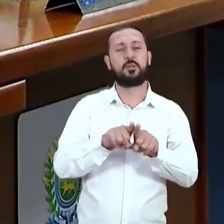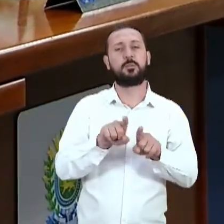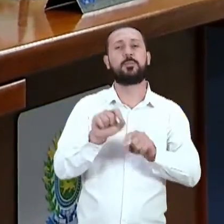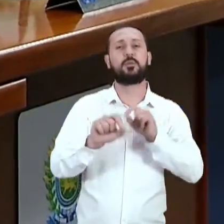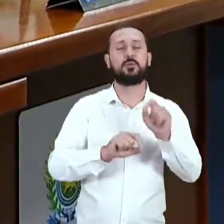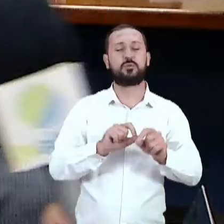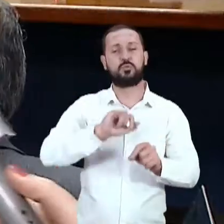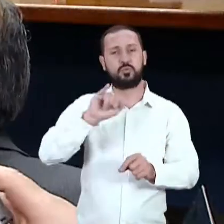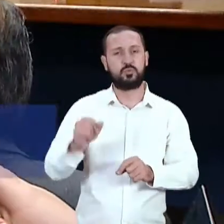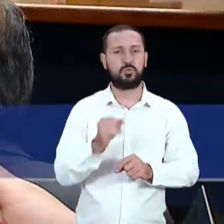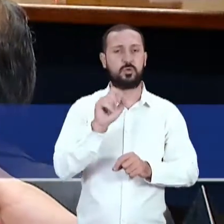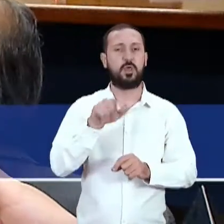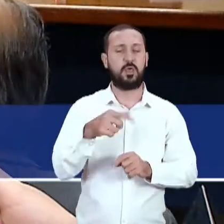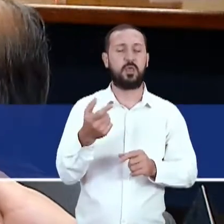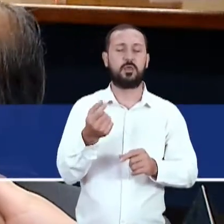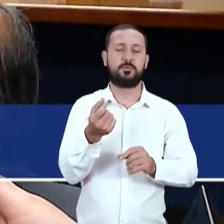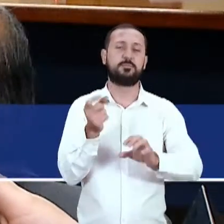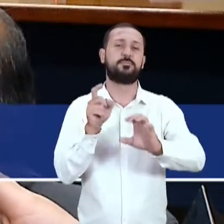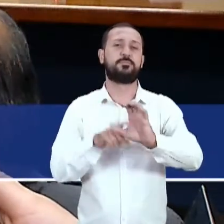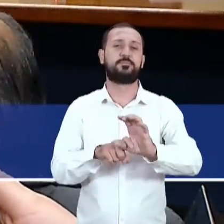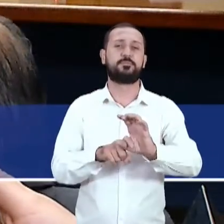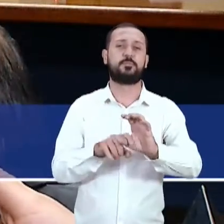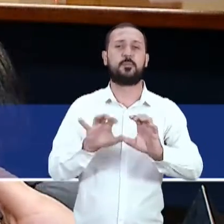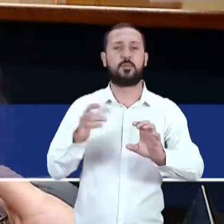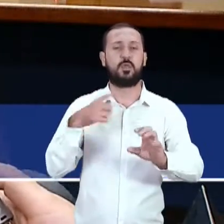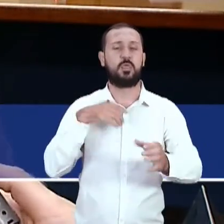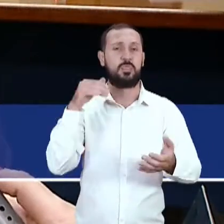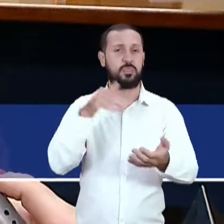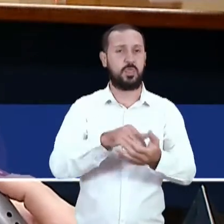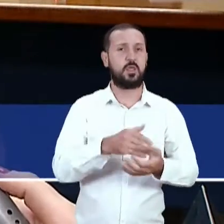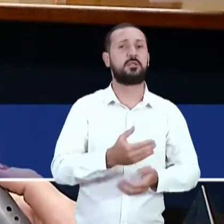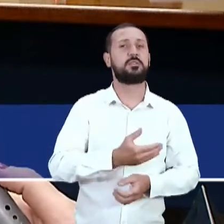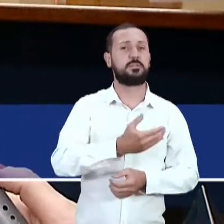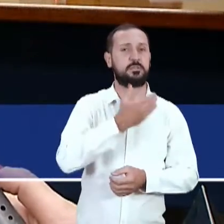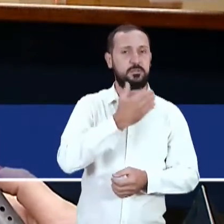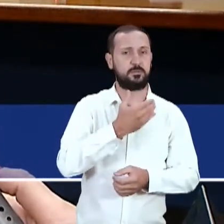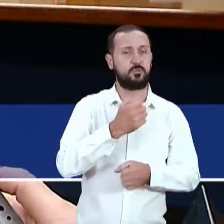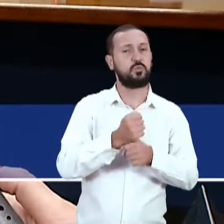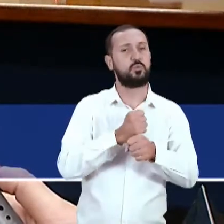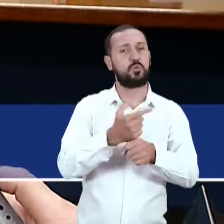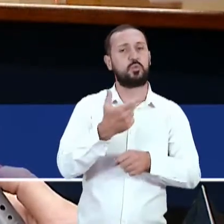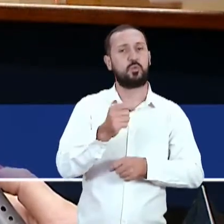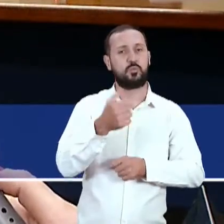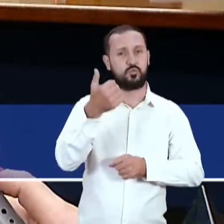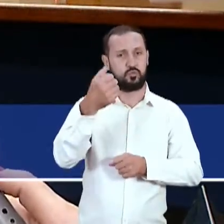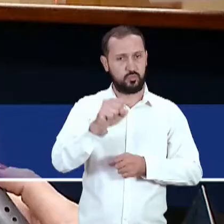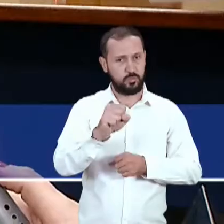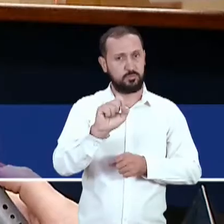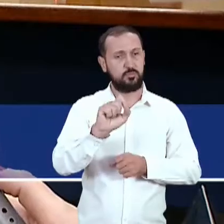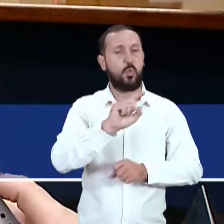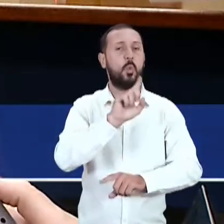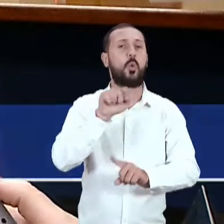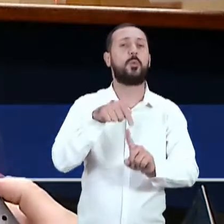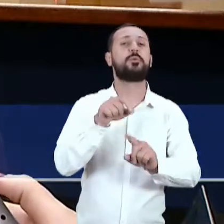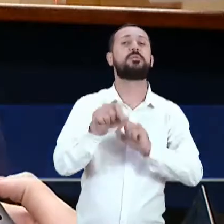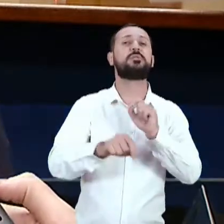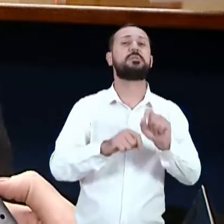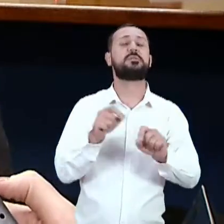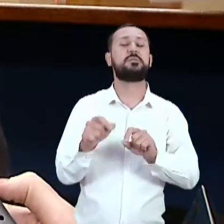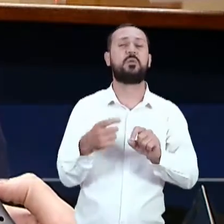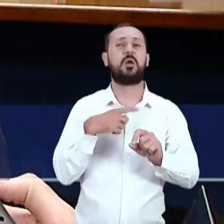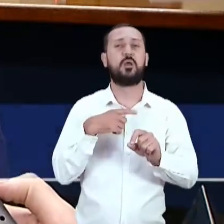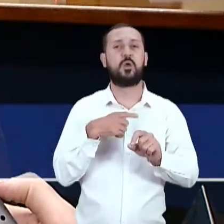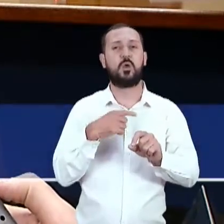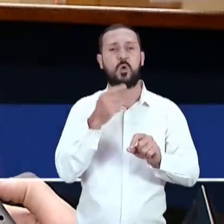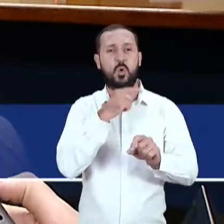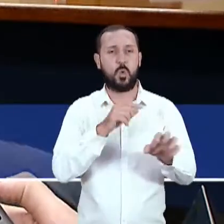multas e nos juros. São para créditos tributários constituídos até dezembro de 2018,